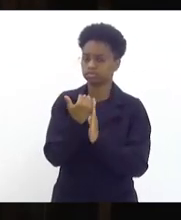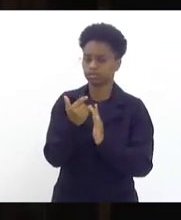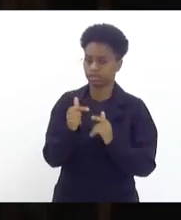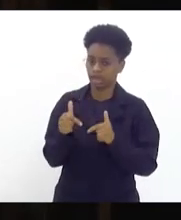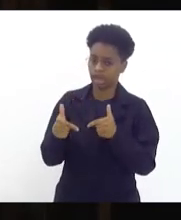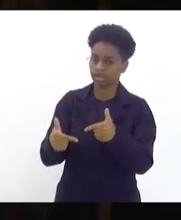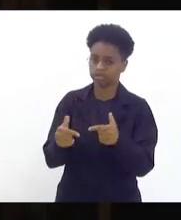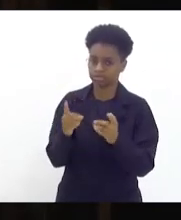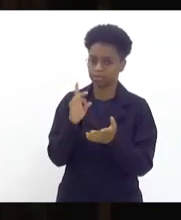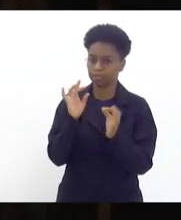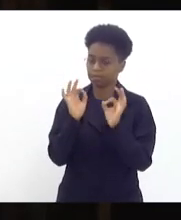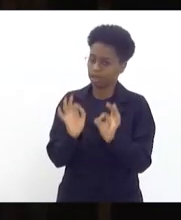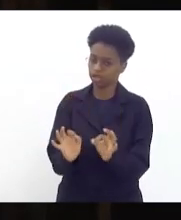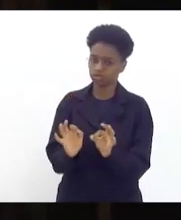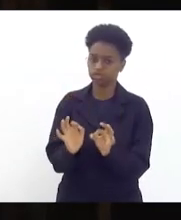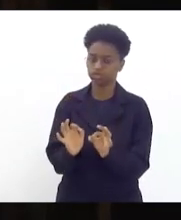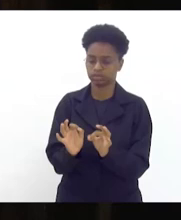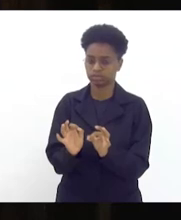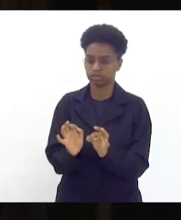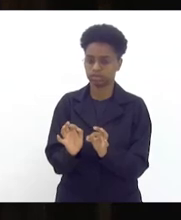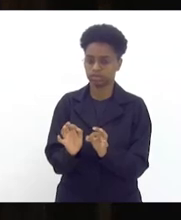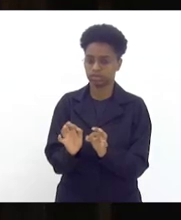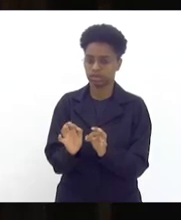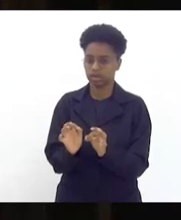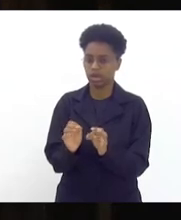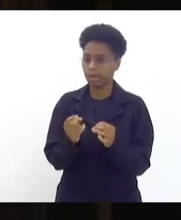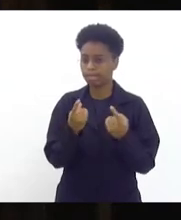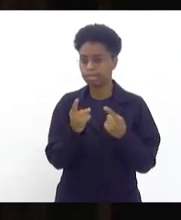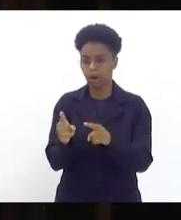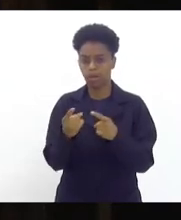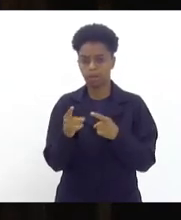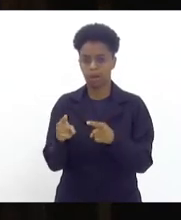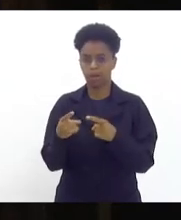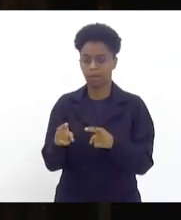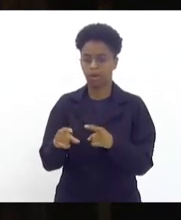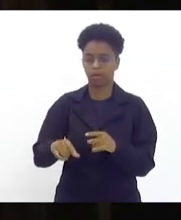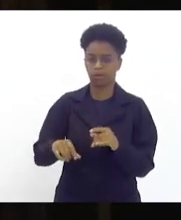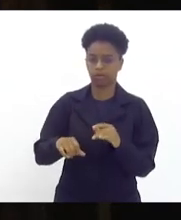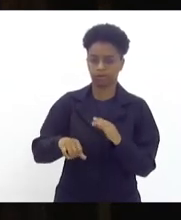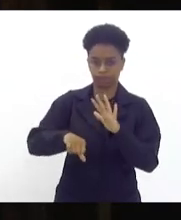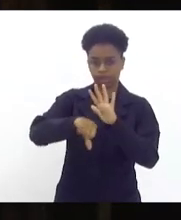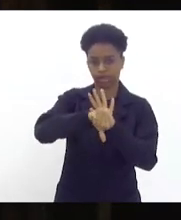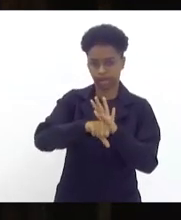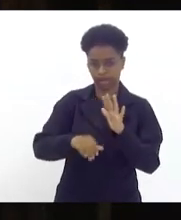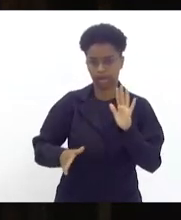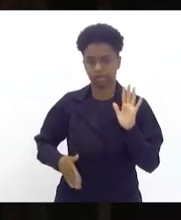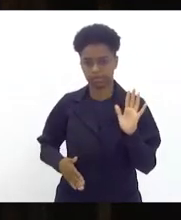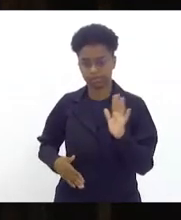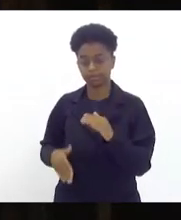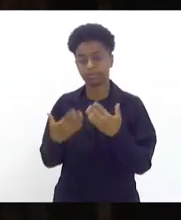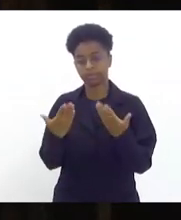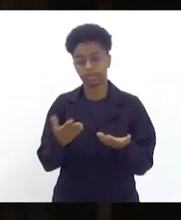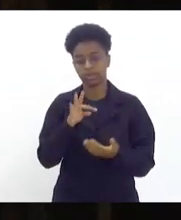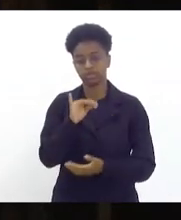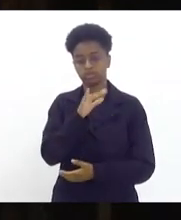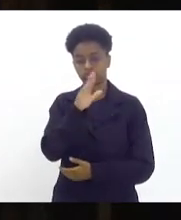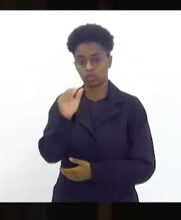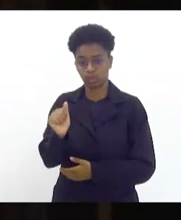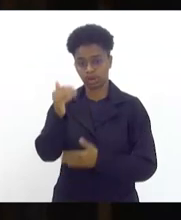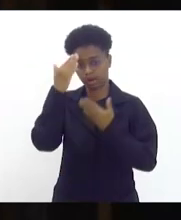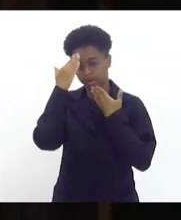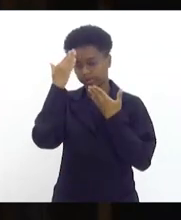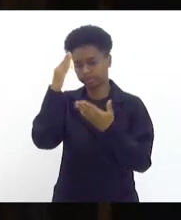um combate muito grande com relação a criminalidade e na Tijuca é graças a